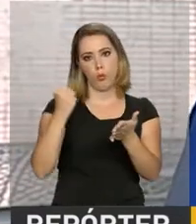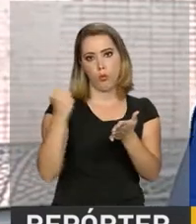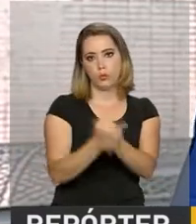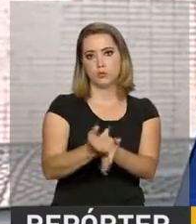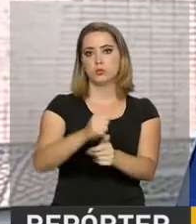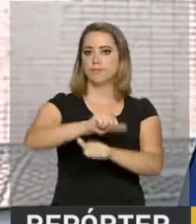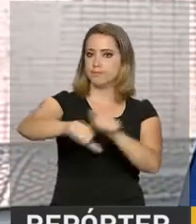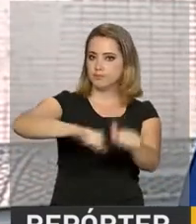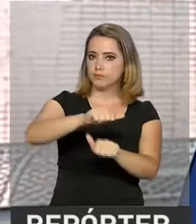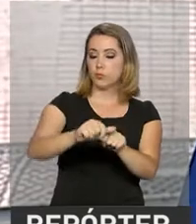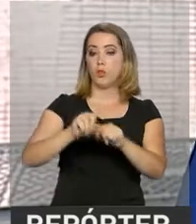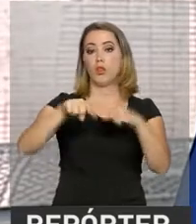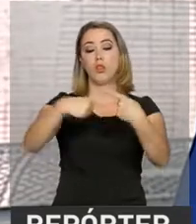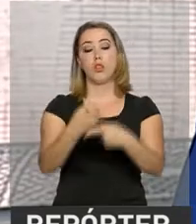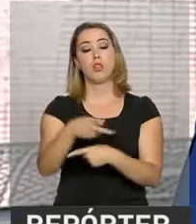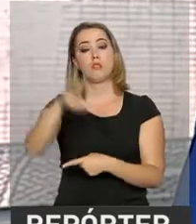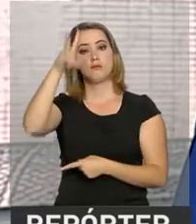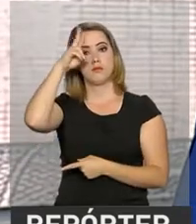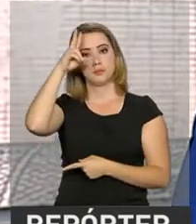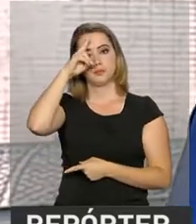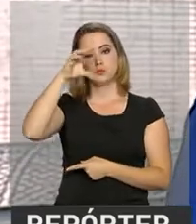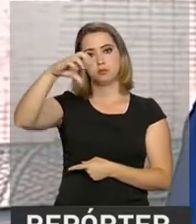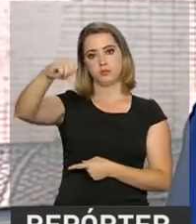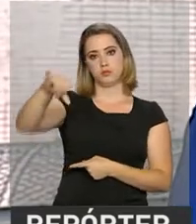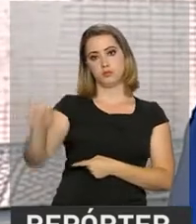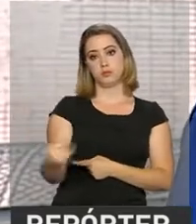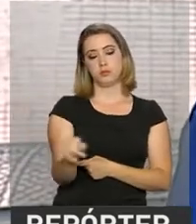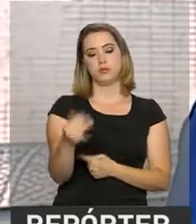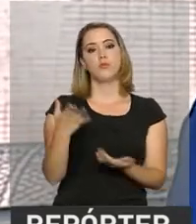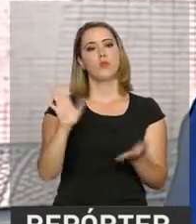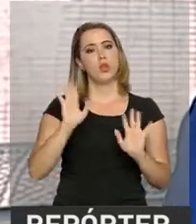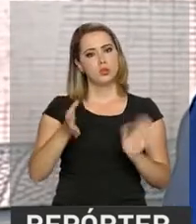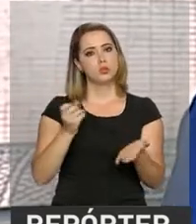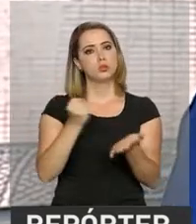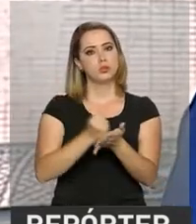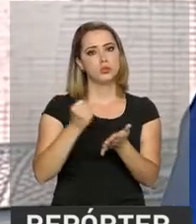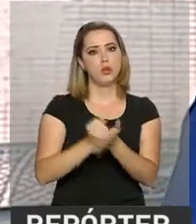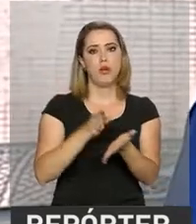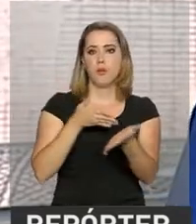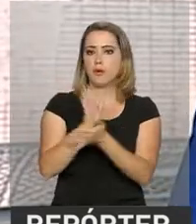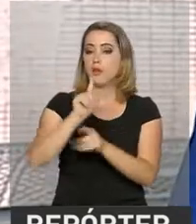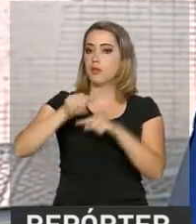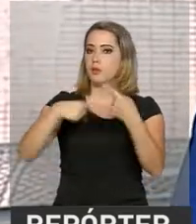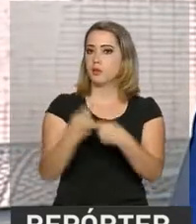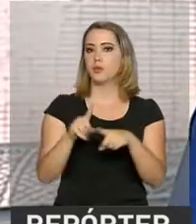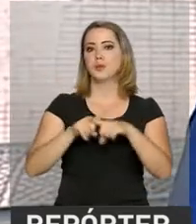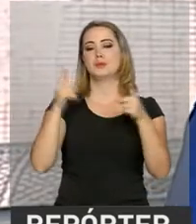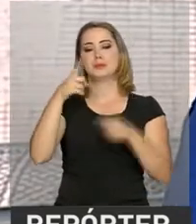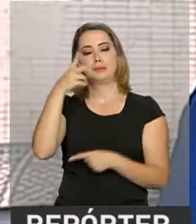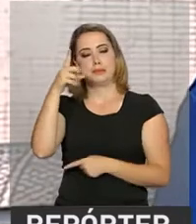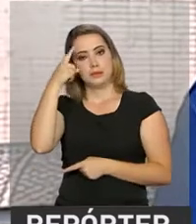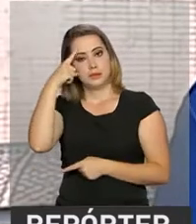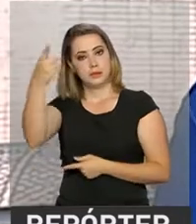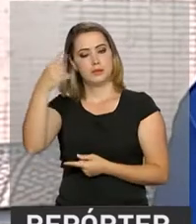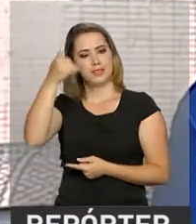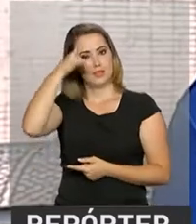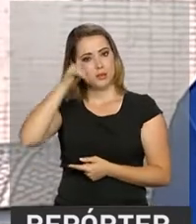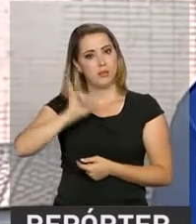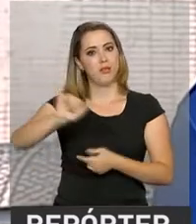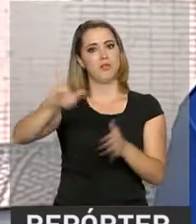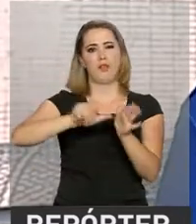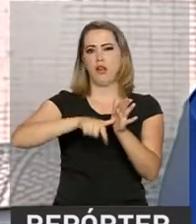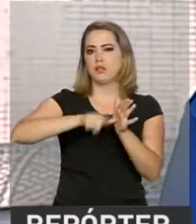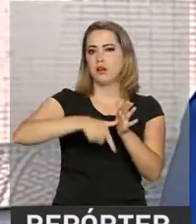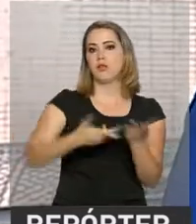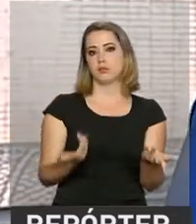a partir da próxima segunda-feira, 9 de janeiro. Eles serão validados depois, mas a ideia é evitar atrasos. O prazo só vale